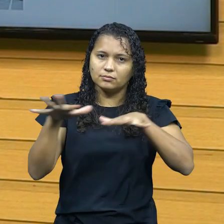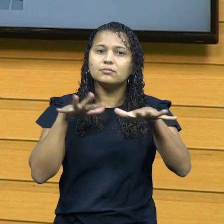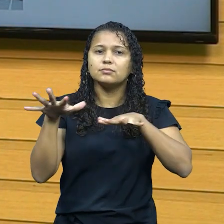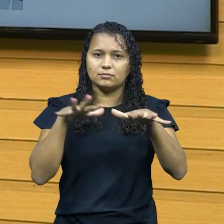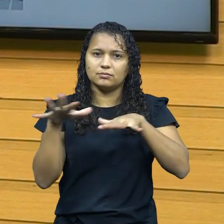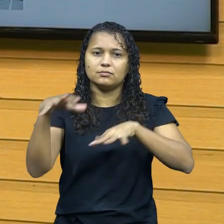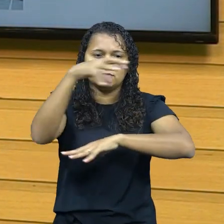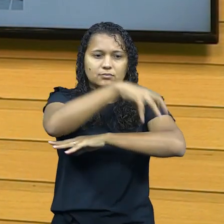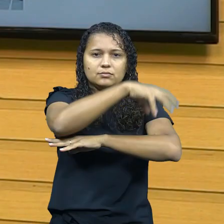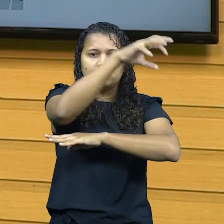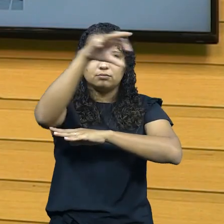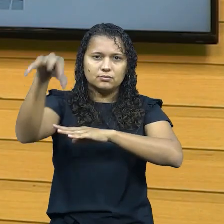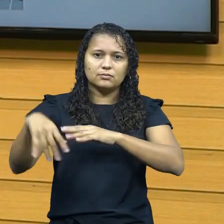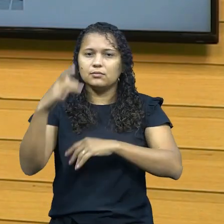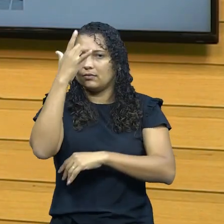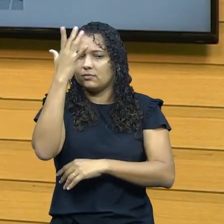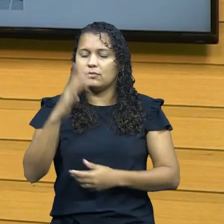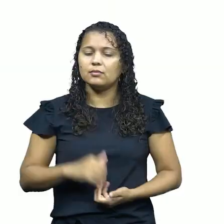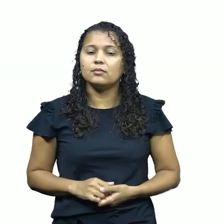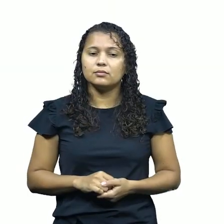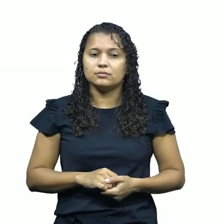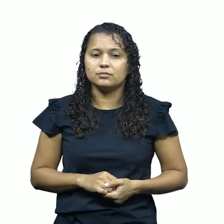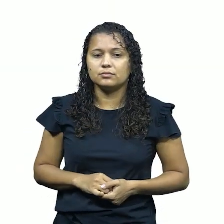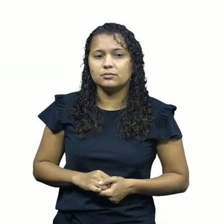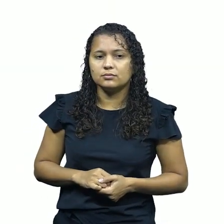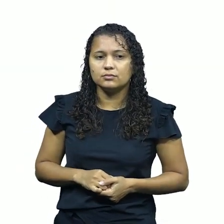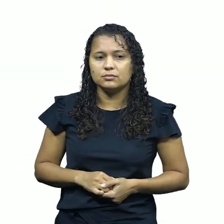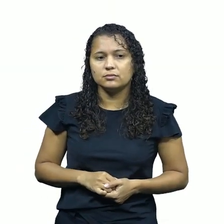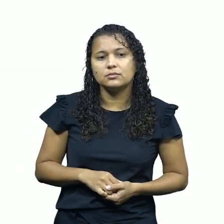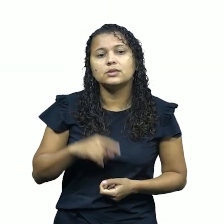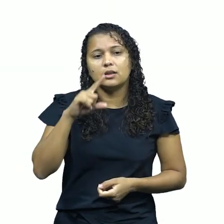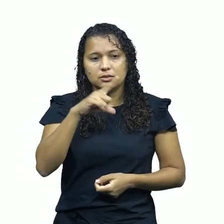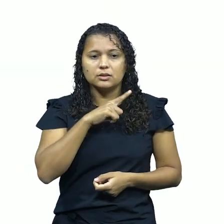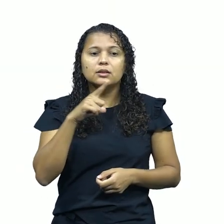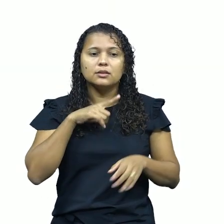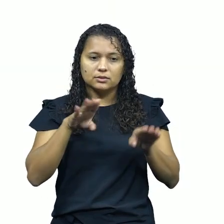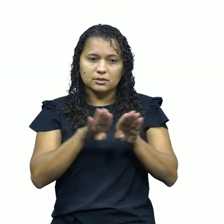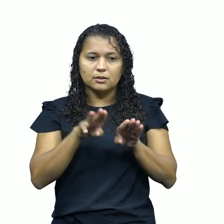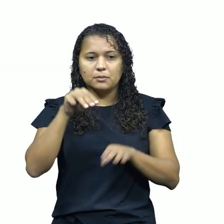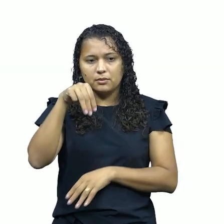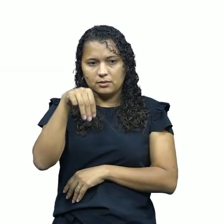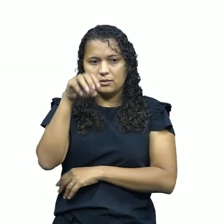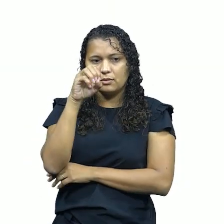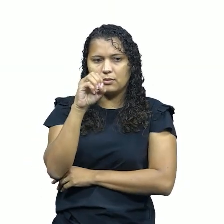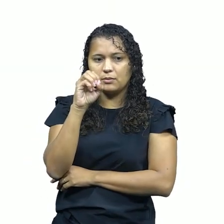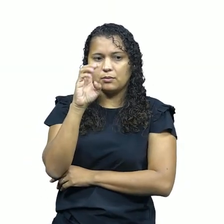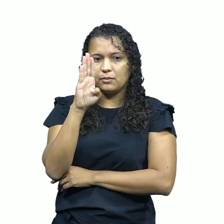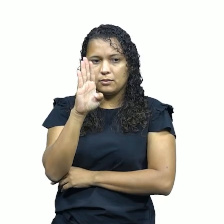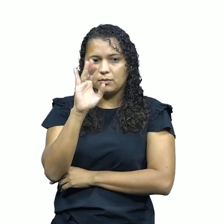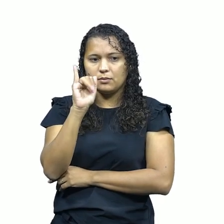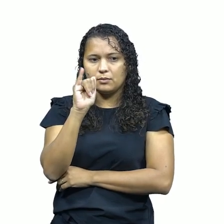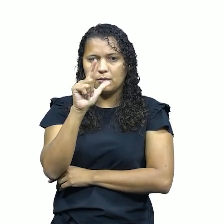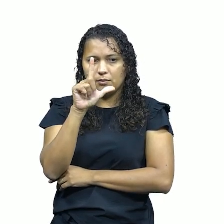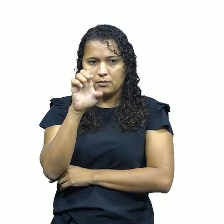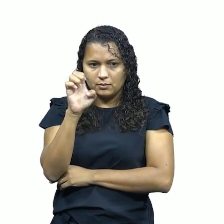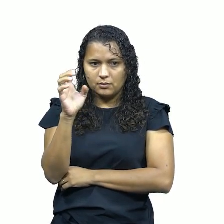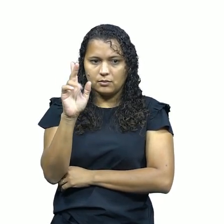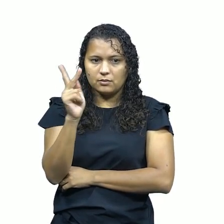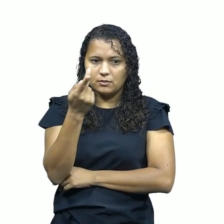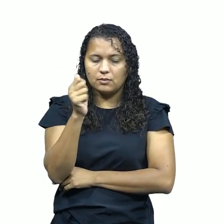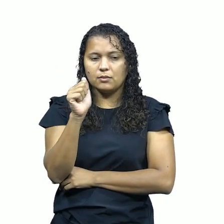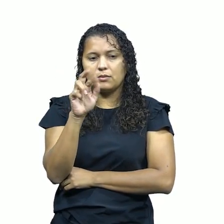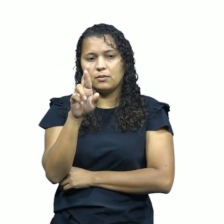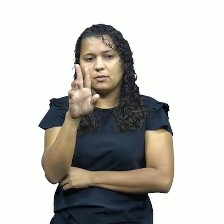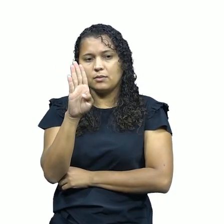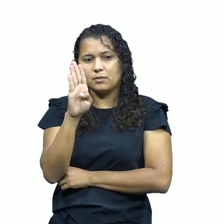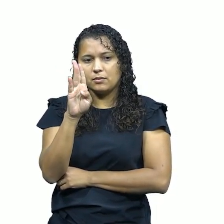a movimentação de containers em navios. Nós temos também o Mobile Harbor Crane. Ele é